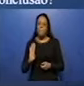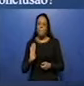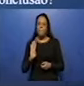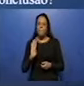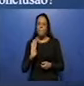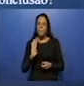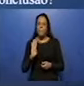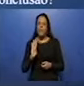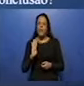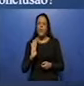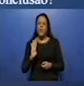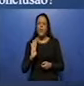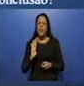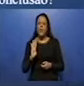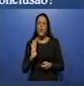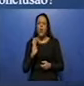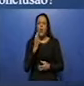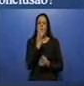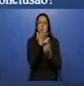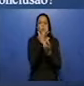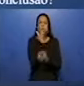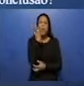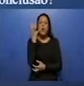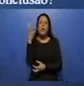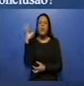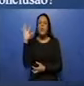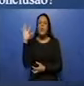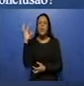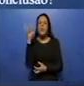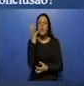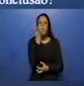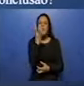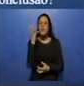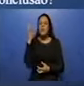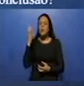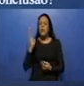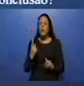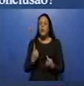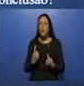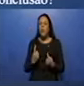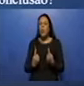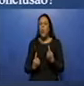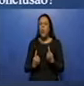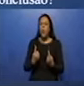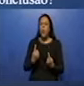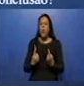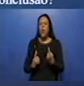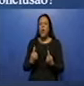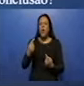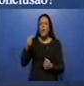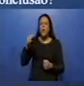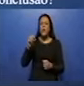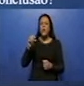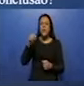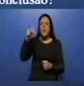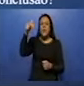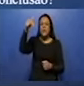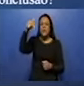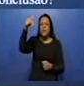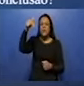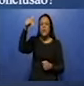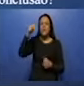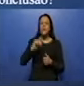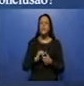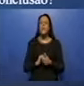Nós já estudamos também quais são os climas que existem no Brasil. E nós sabemos que, na região